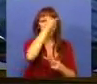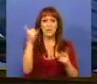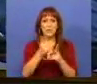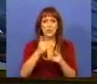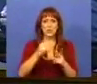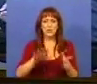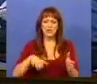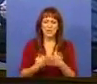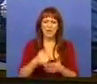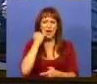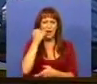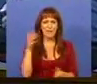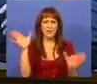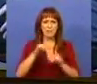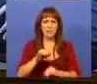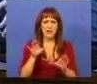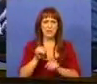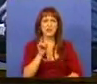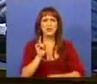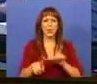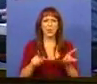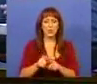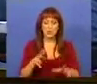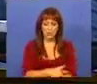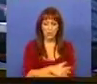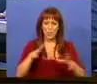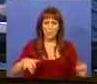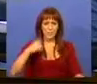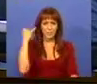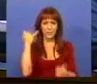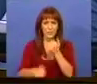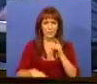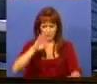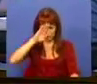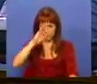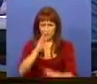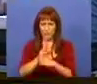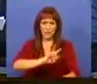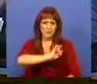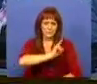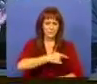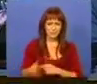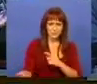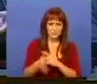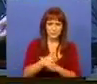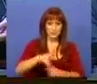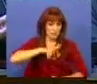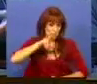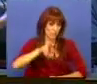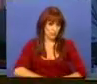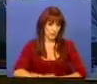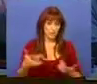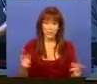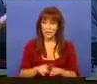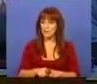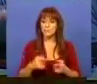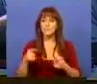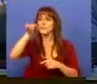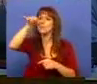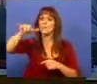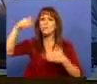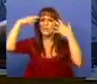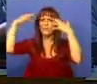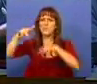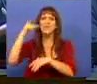torna isto mais grave, é que o aumento do risco do empenhamento das forças nacionais em teatros de